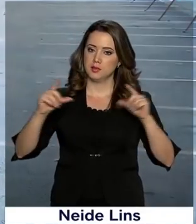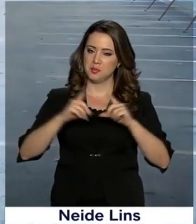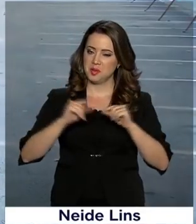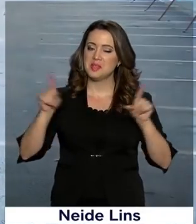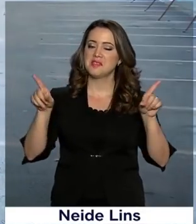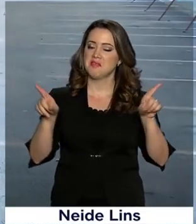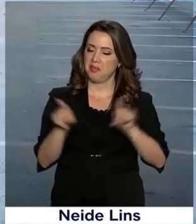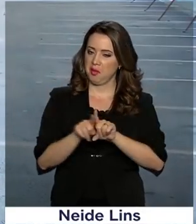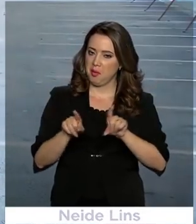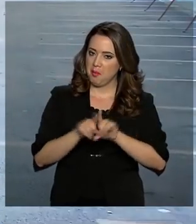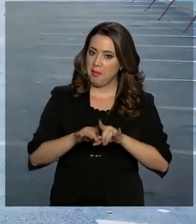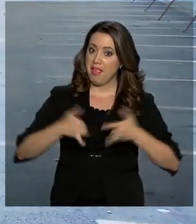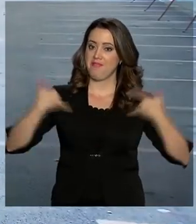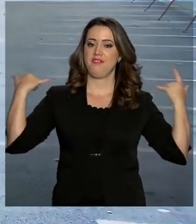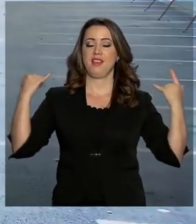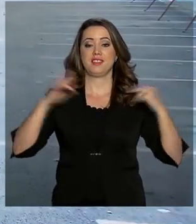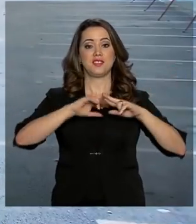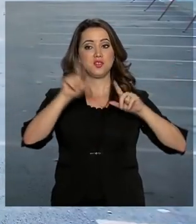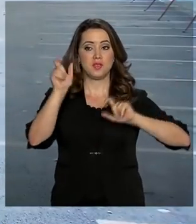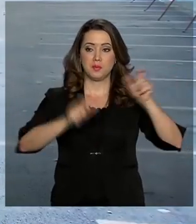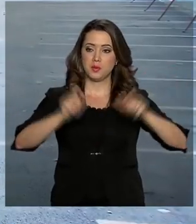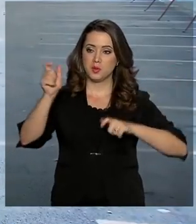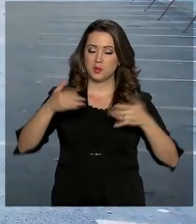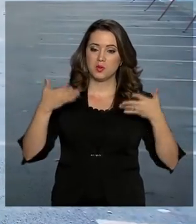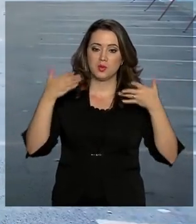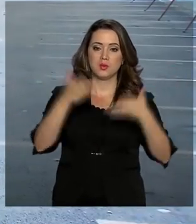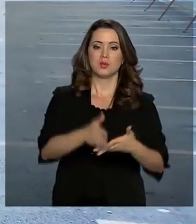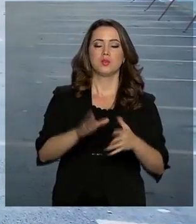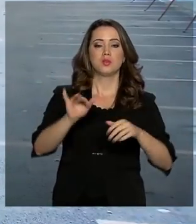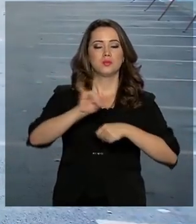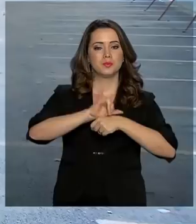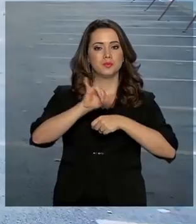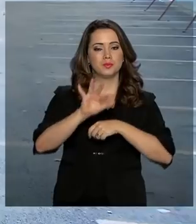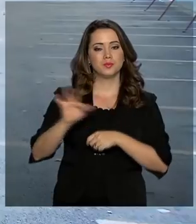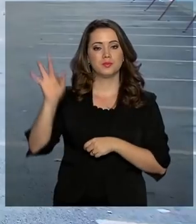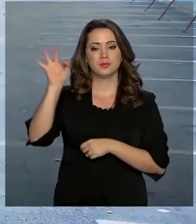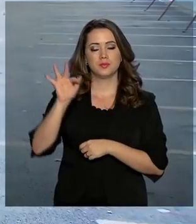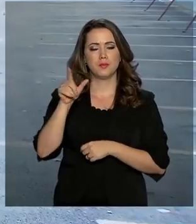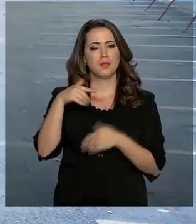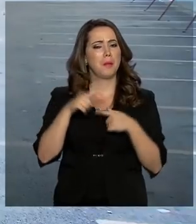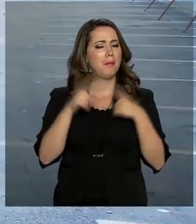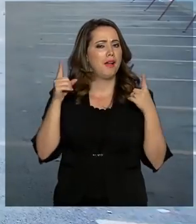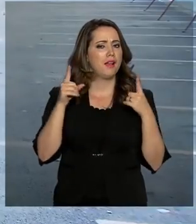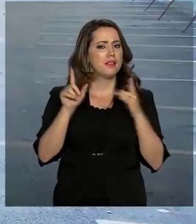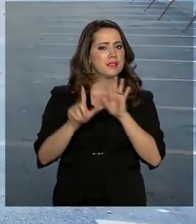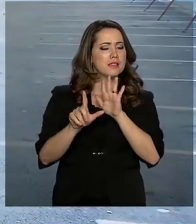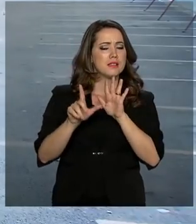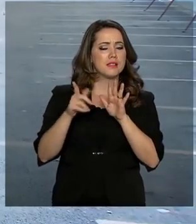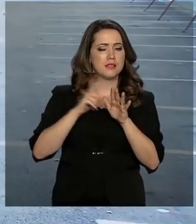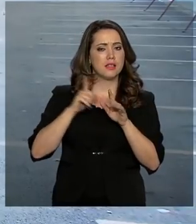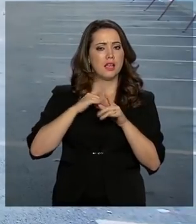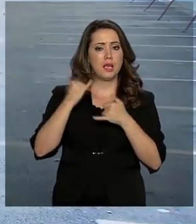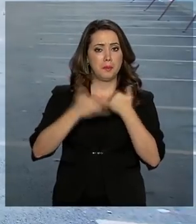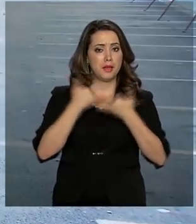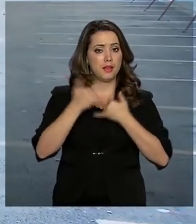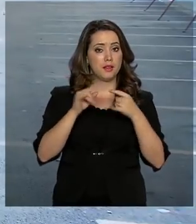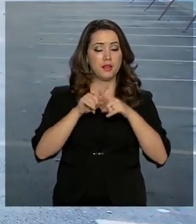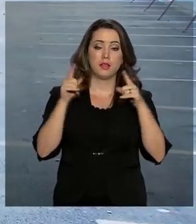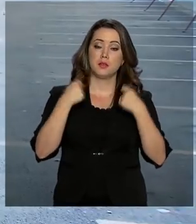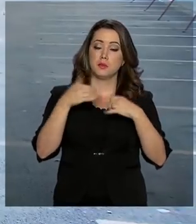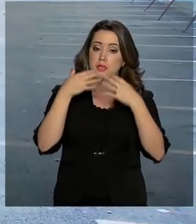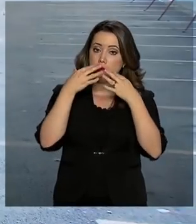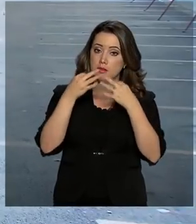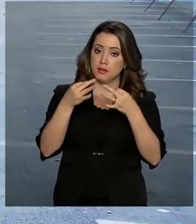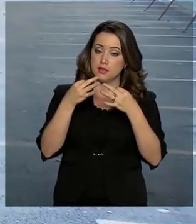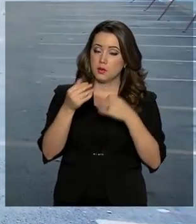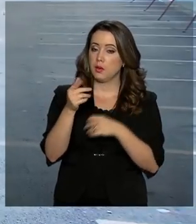é diferente. São milhares de foliões reunidos na capital federal. Mas além da diversão, é preciso ficar atento